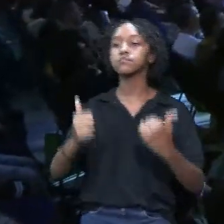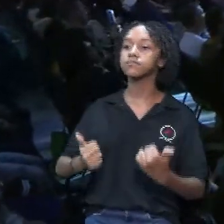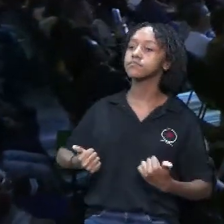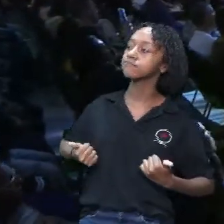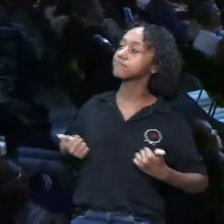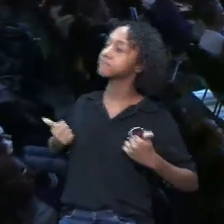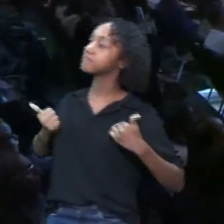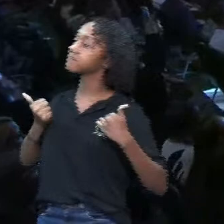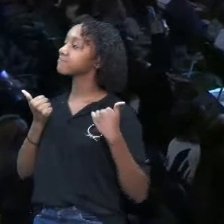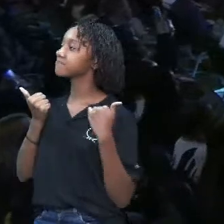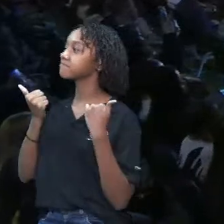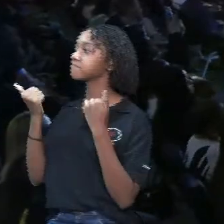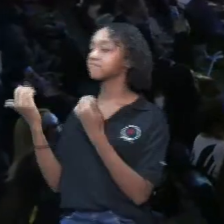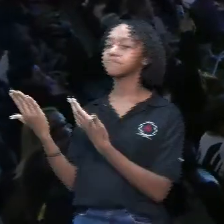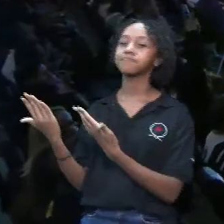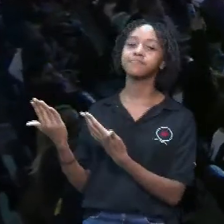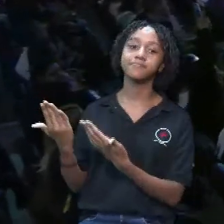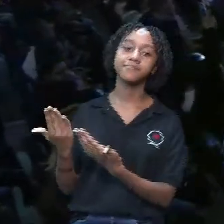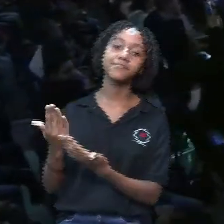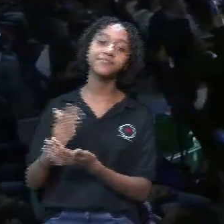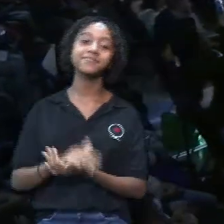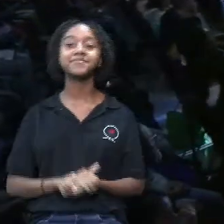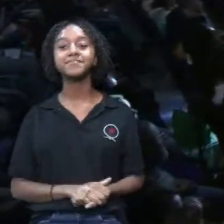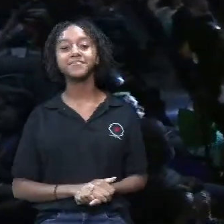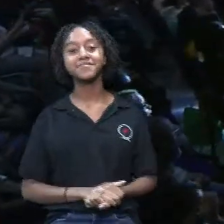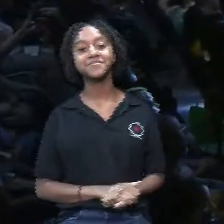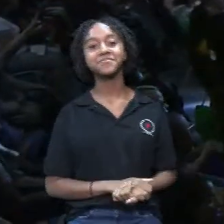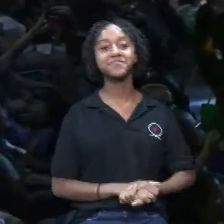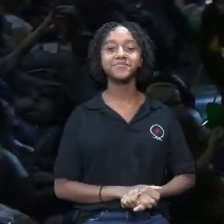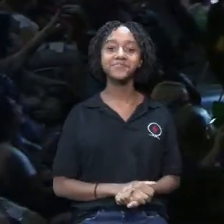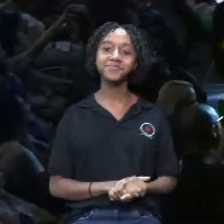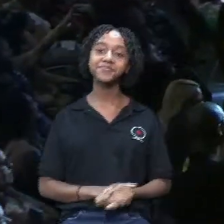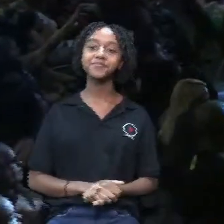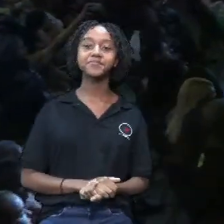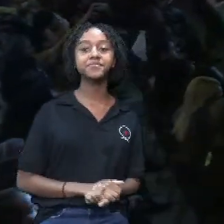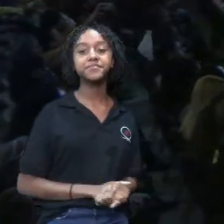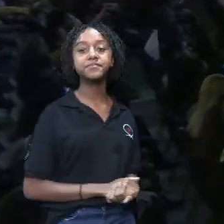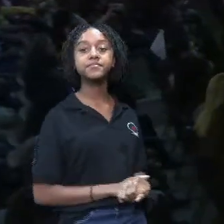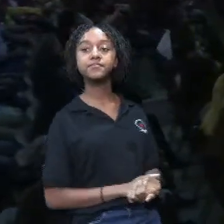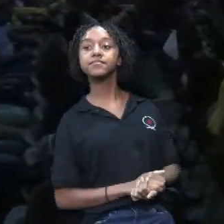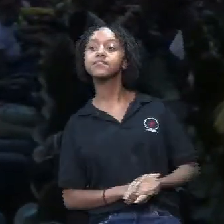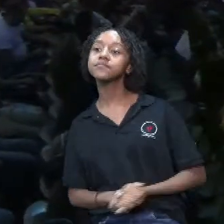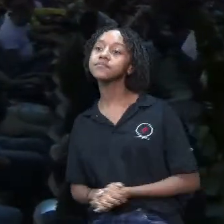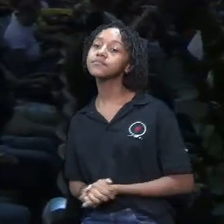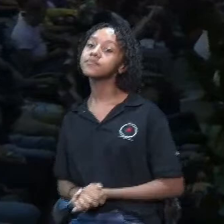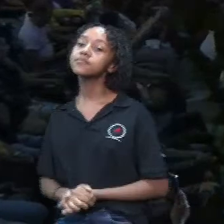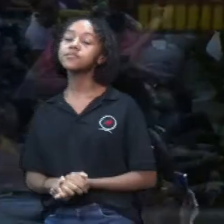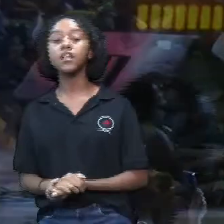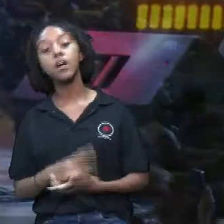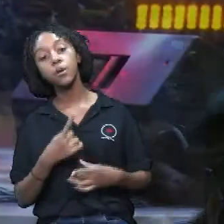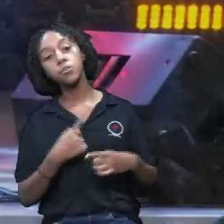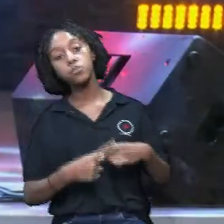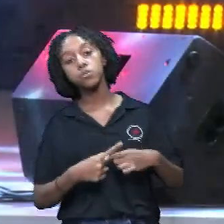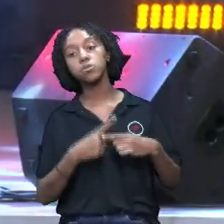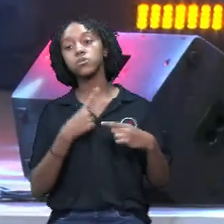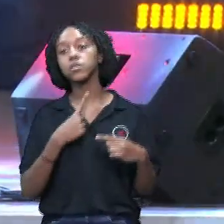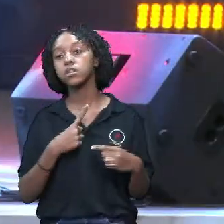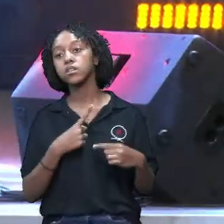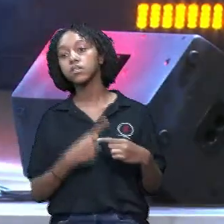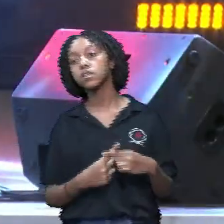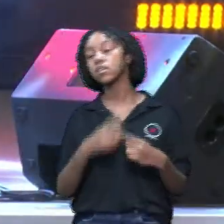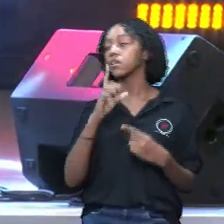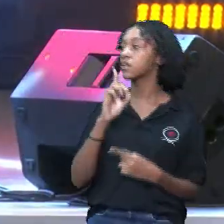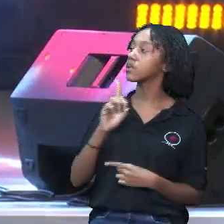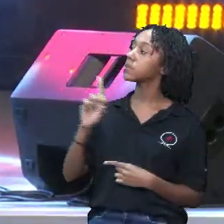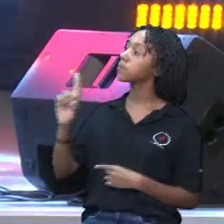são todas as coisas. Pode ser mais forte, cante.